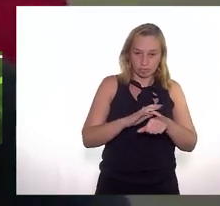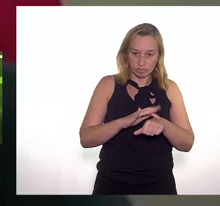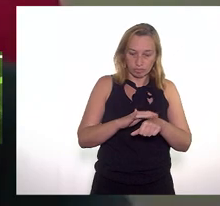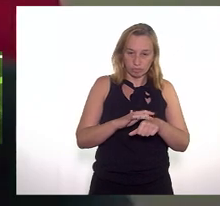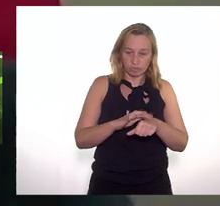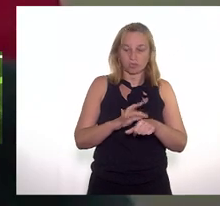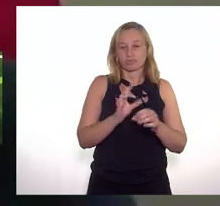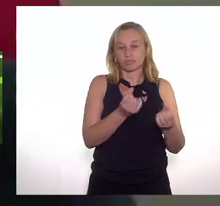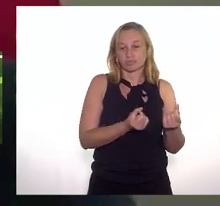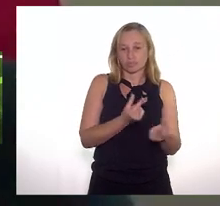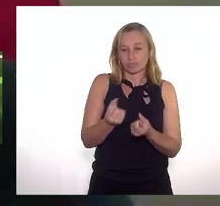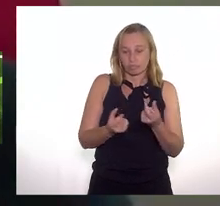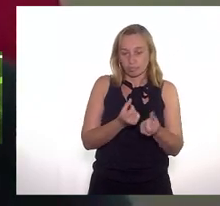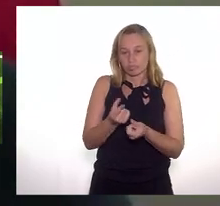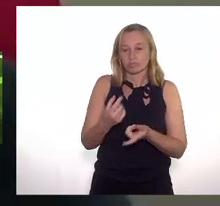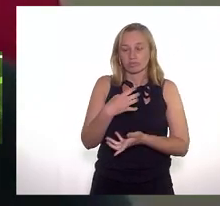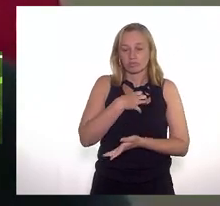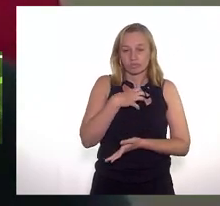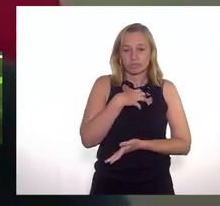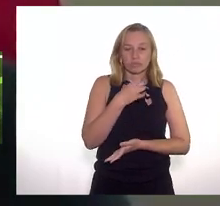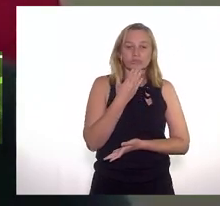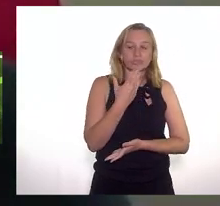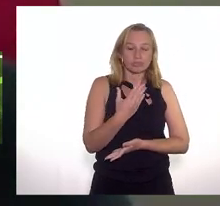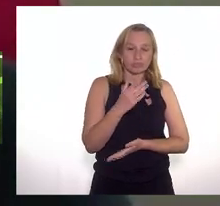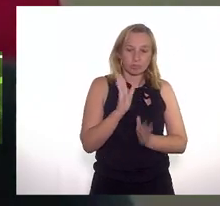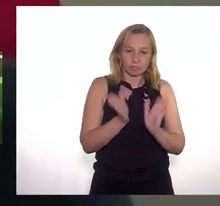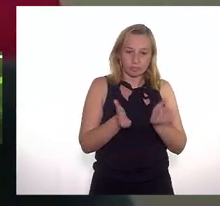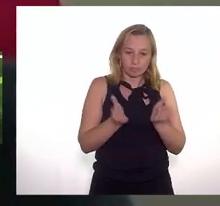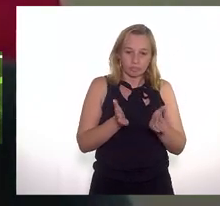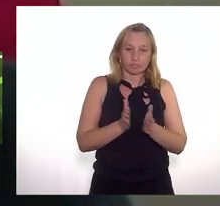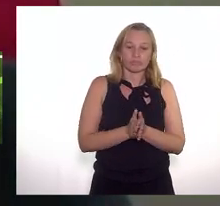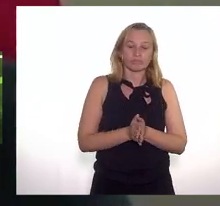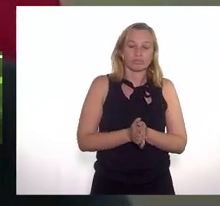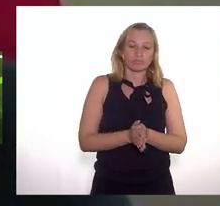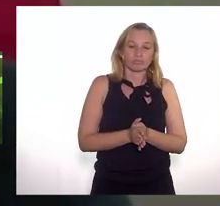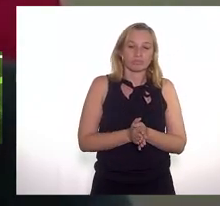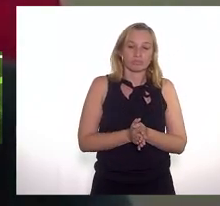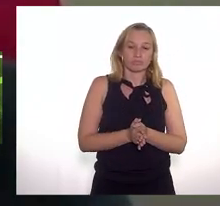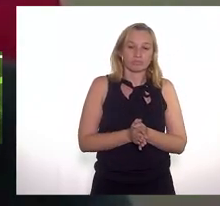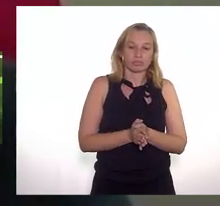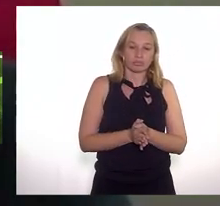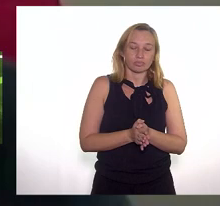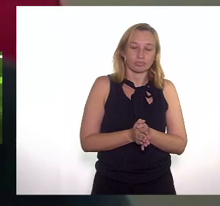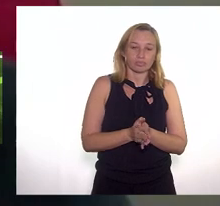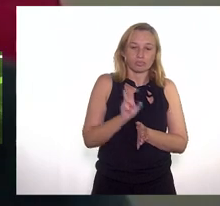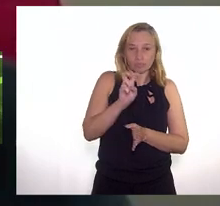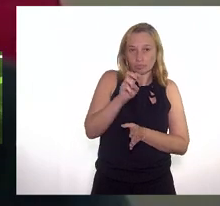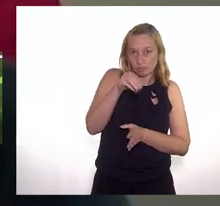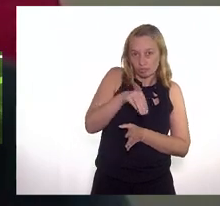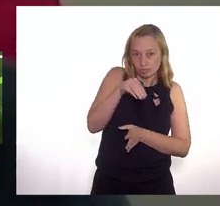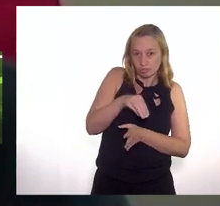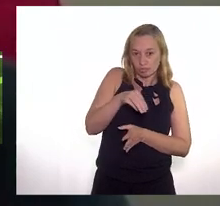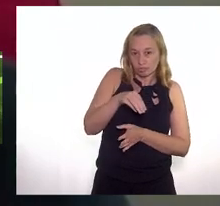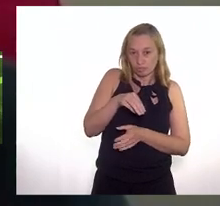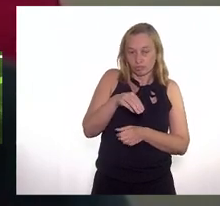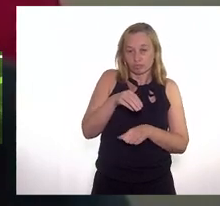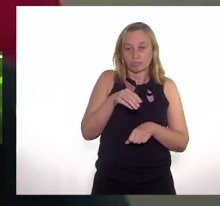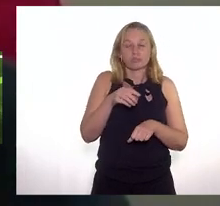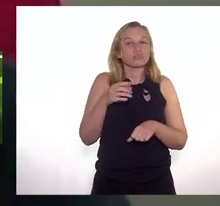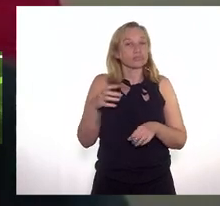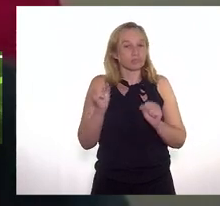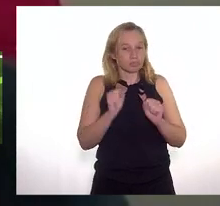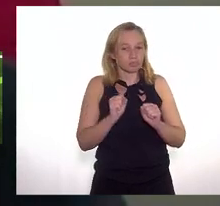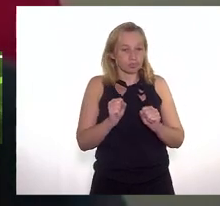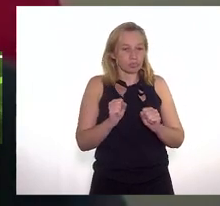raras. E, nesse sentido, pedir agora é que a manifestação dure no máximo 5 minutos para que a gente possa ouvir todas